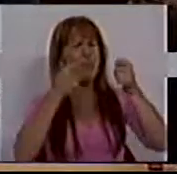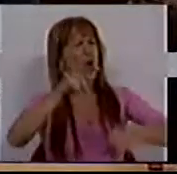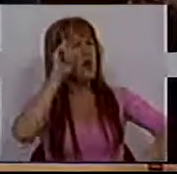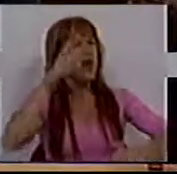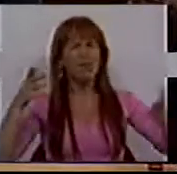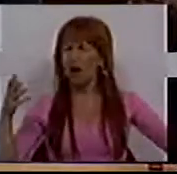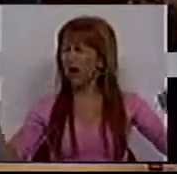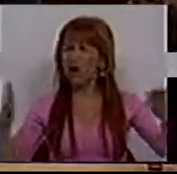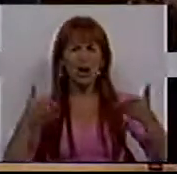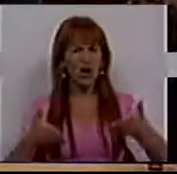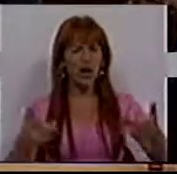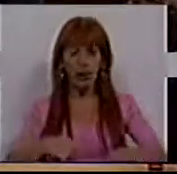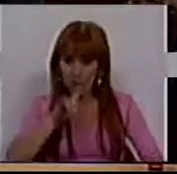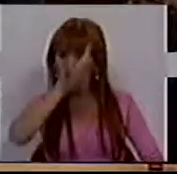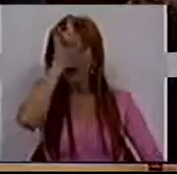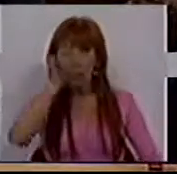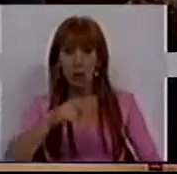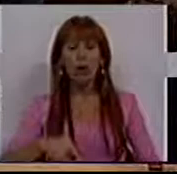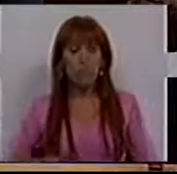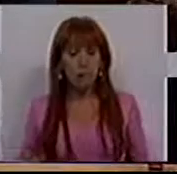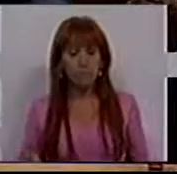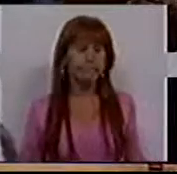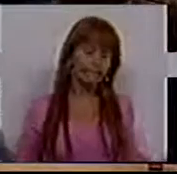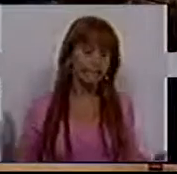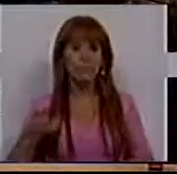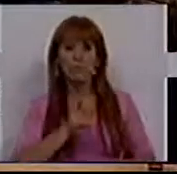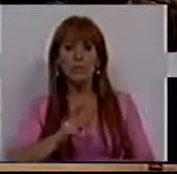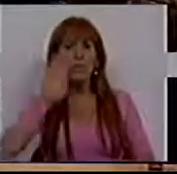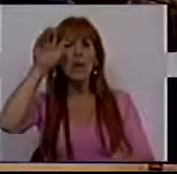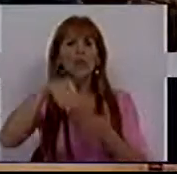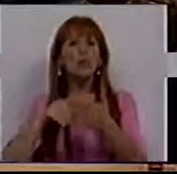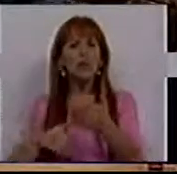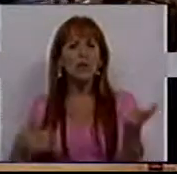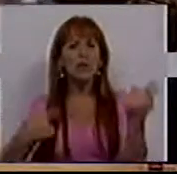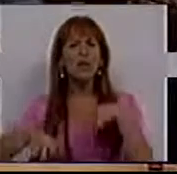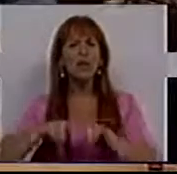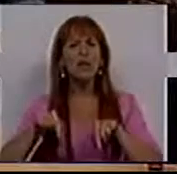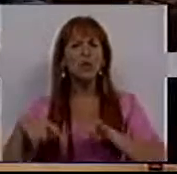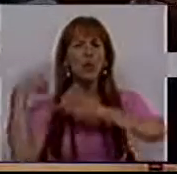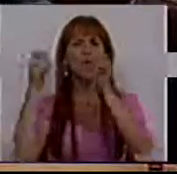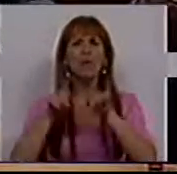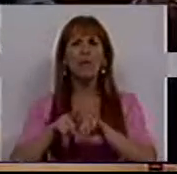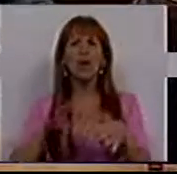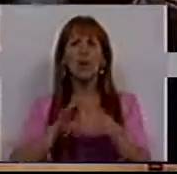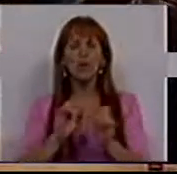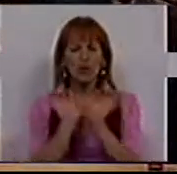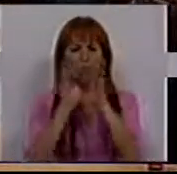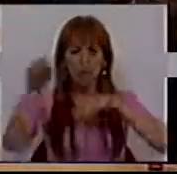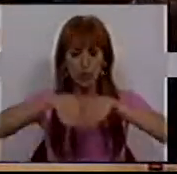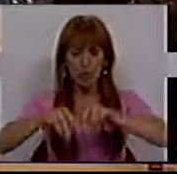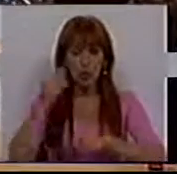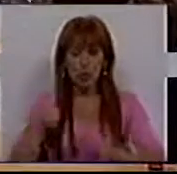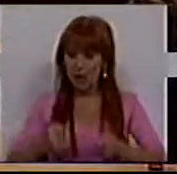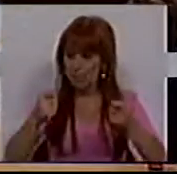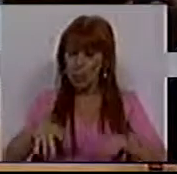de cavalos? E esta é a questão de fundo. E já agora, quais são as consequências? Nós estamos aqui num debate sobre jogo online, sobre